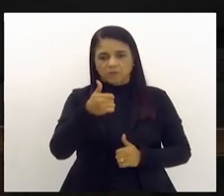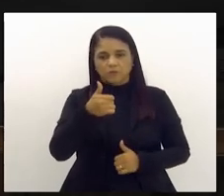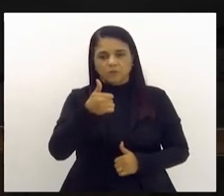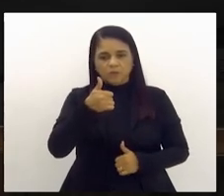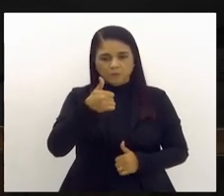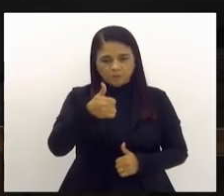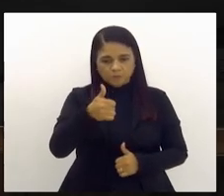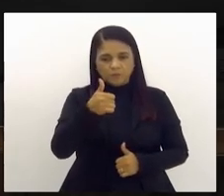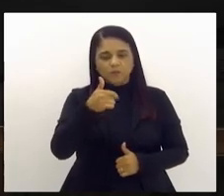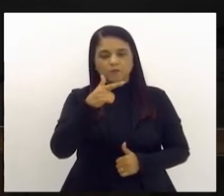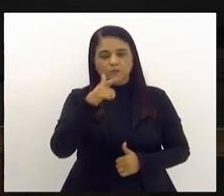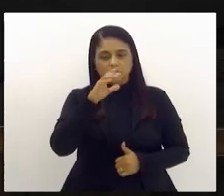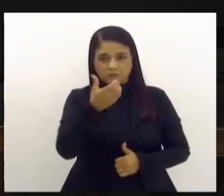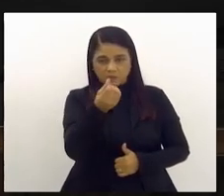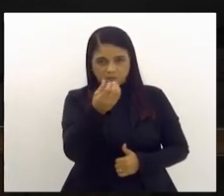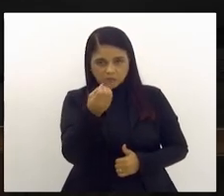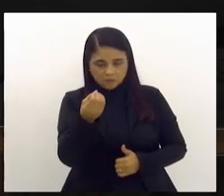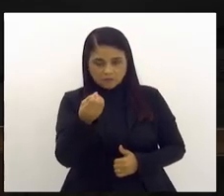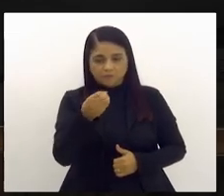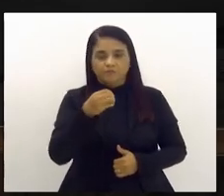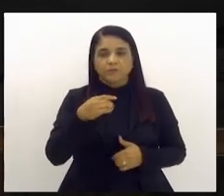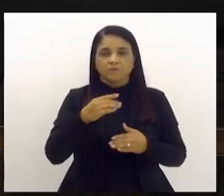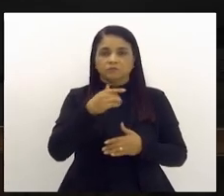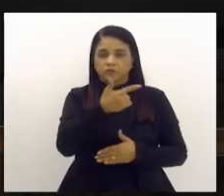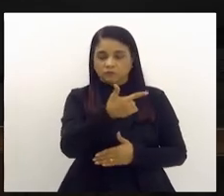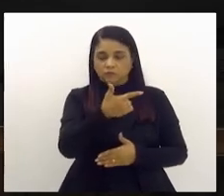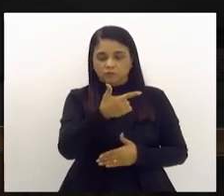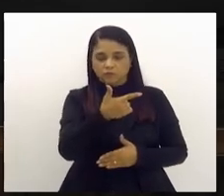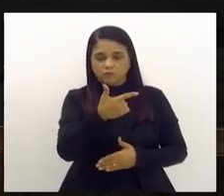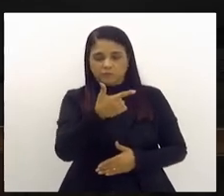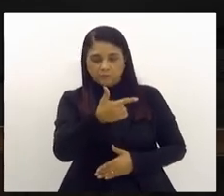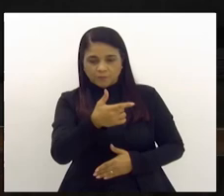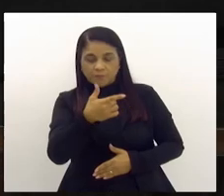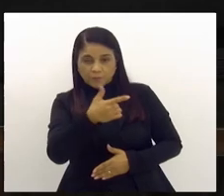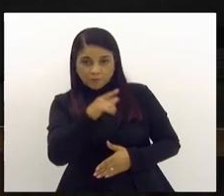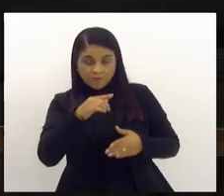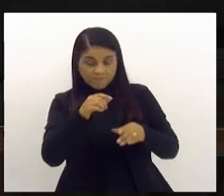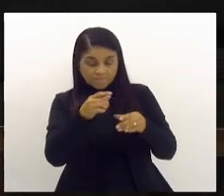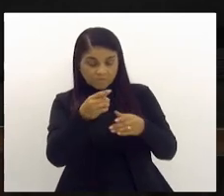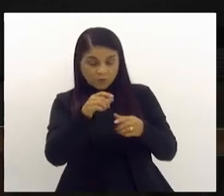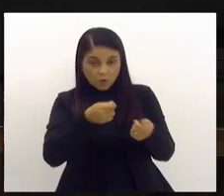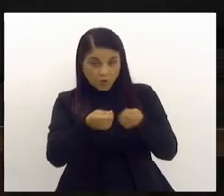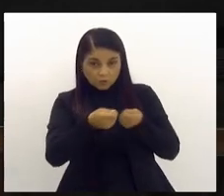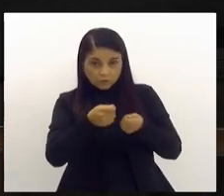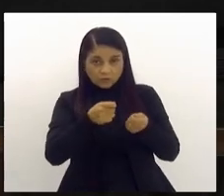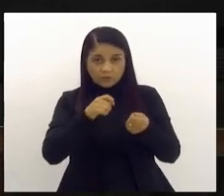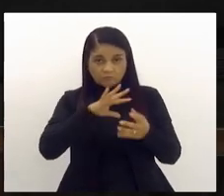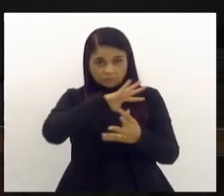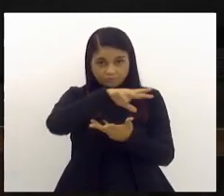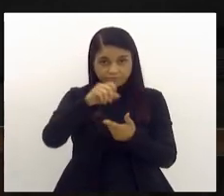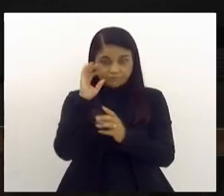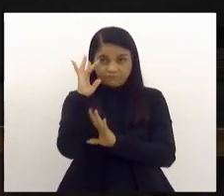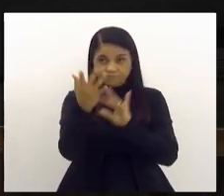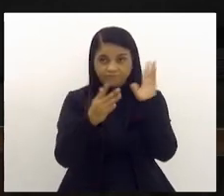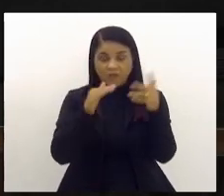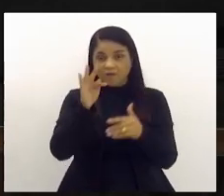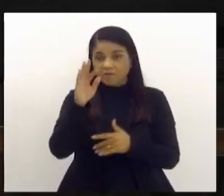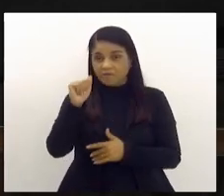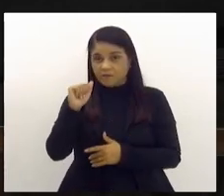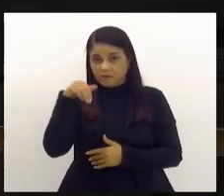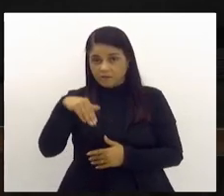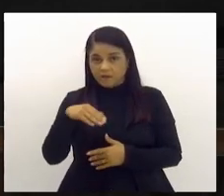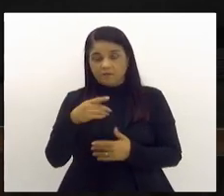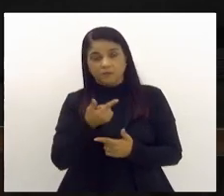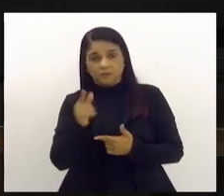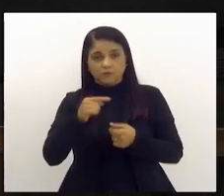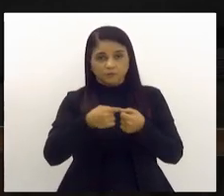10 de novembro de 86, que institui o Fundo Especial de Controle Ambiental, FECAM, e dá outras providências.